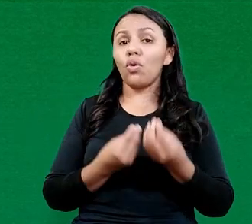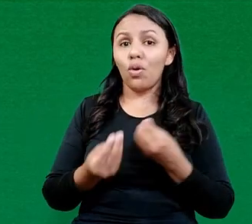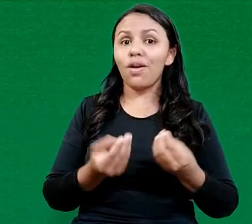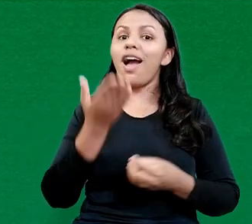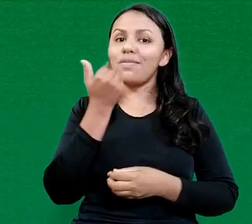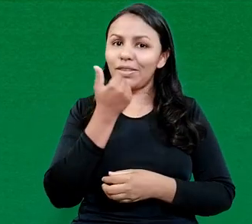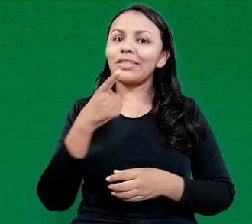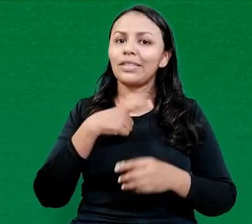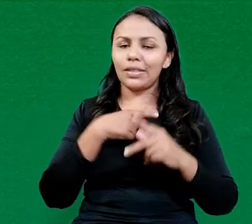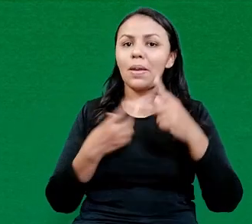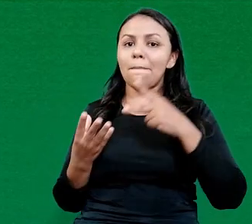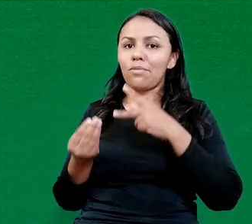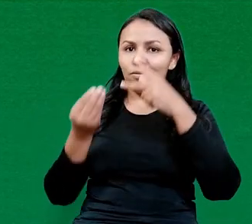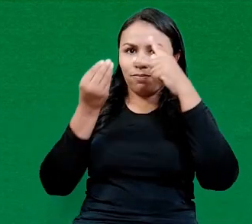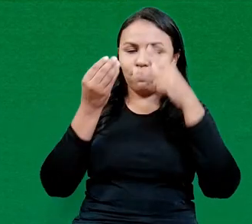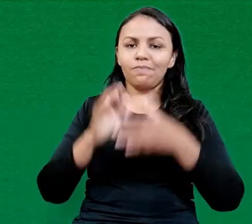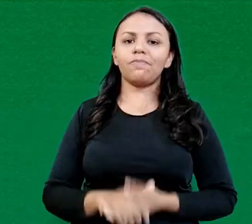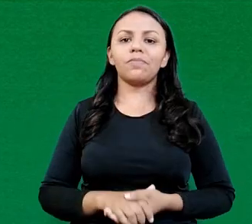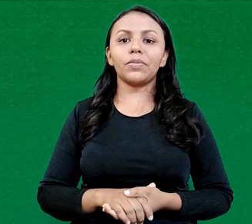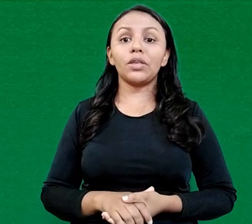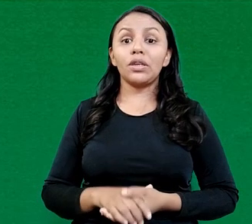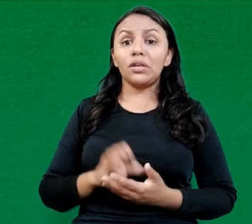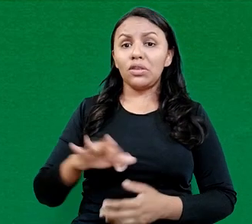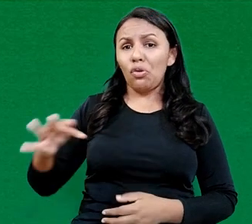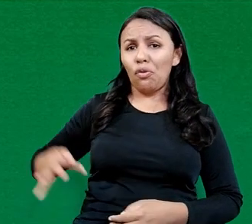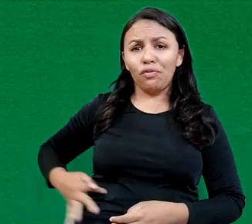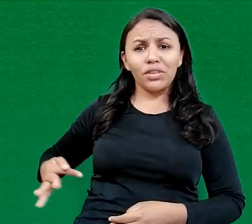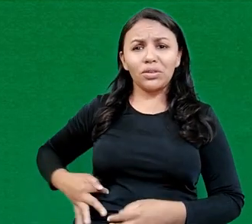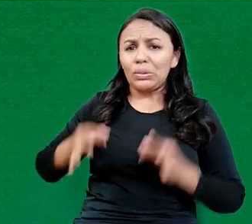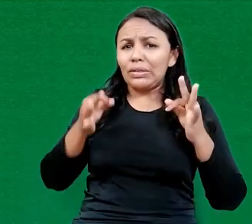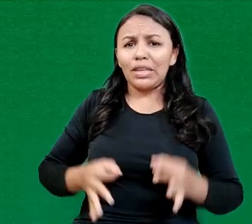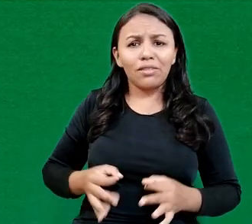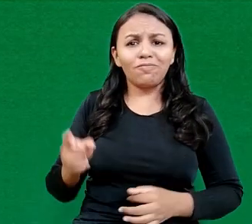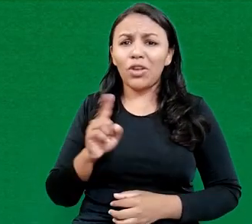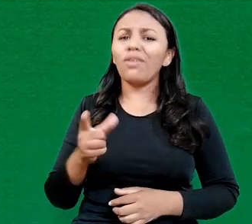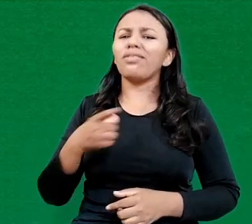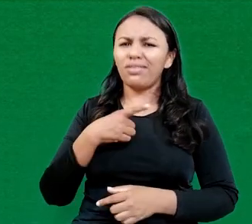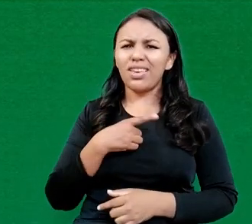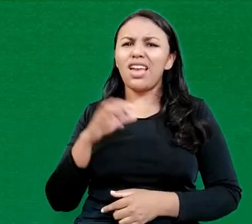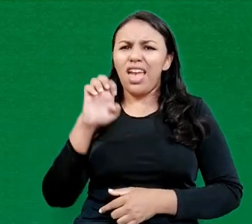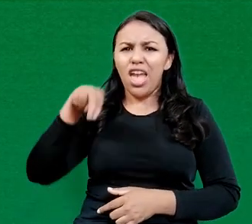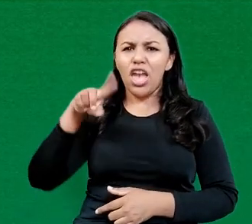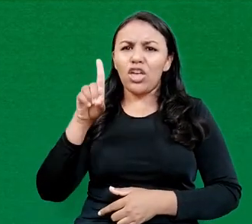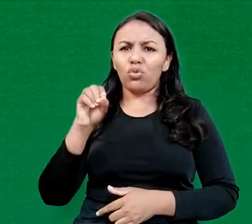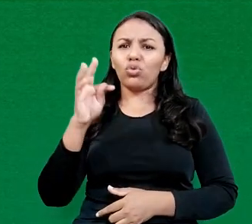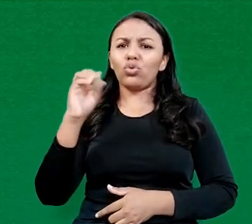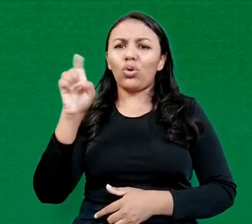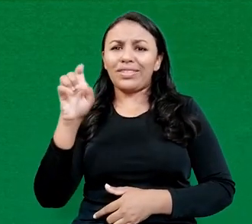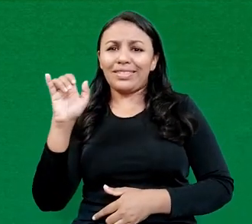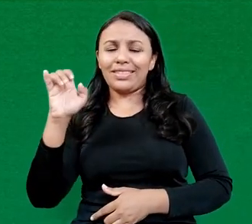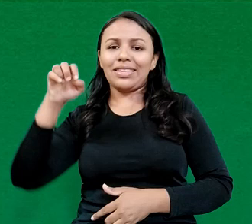alimentos proteicos. Você tem, quando esse fígado não funciona de forma correta, endotoxinas e exotoxinas que